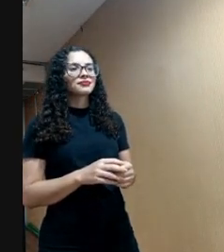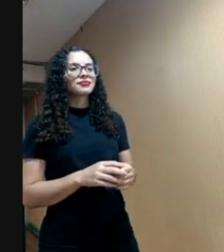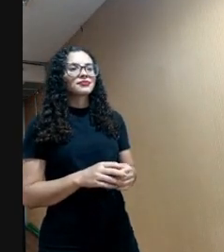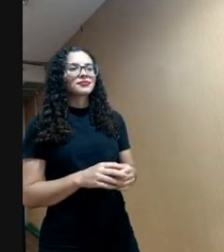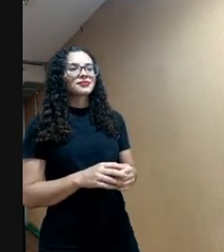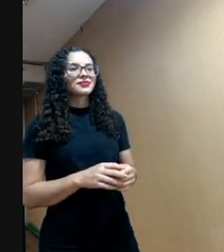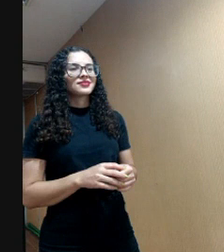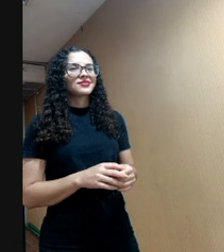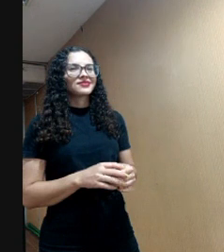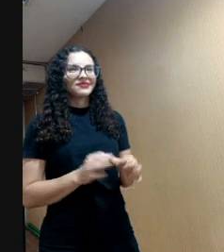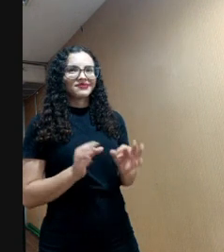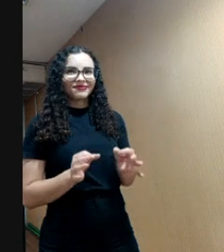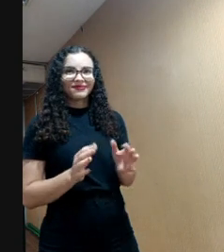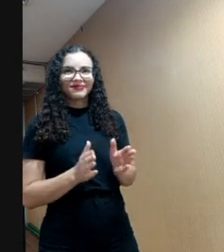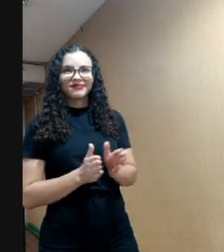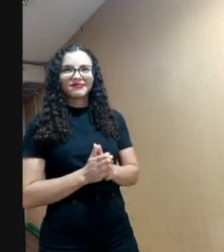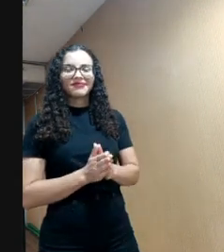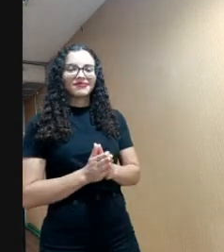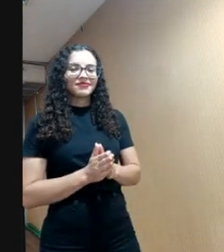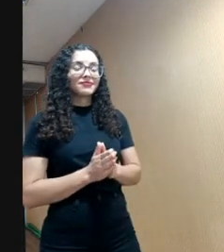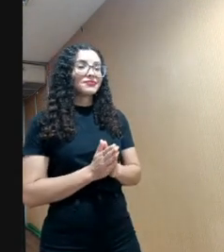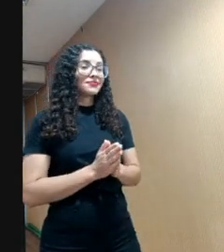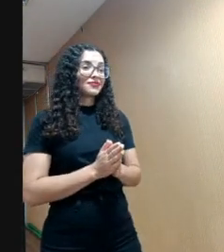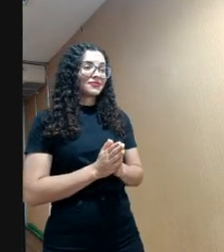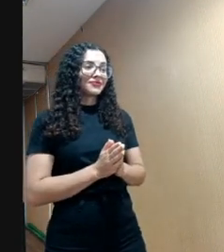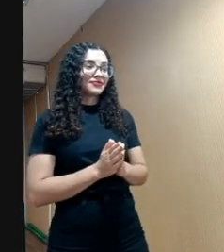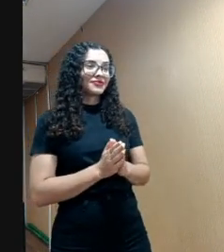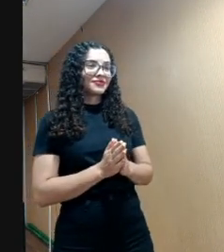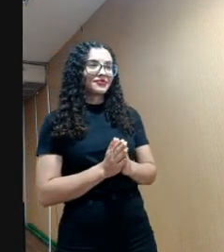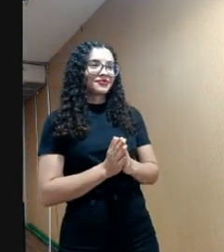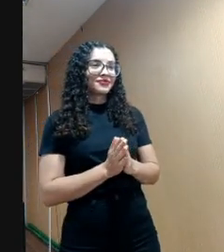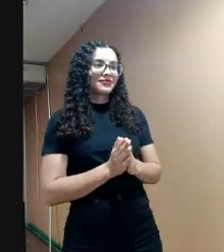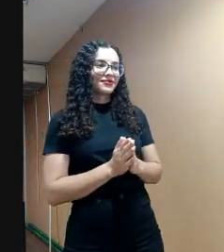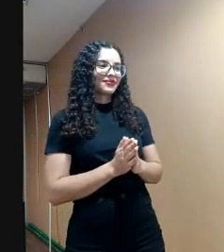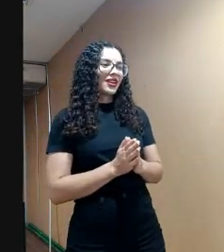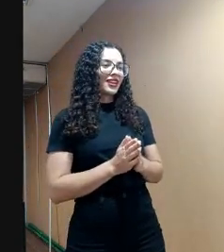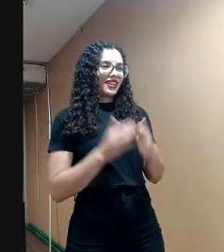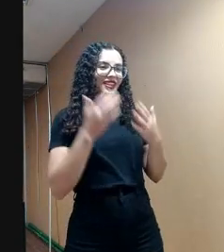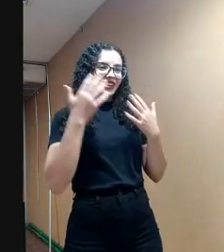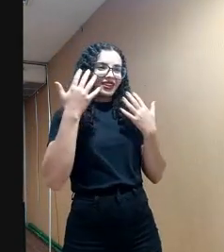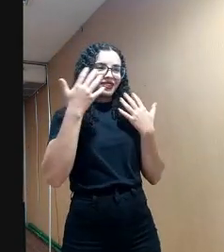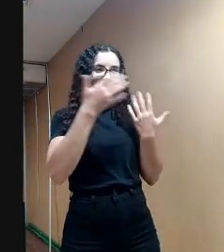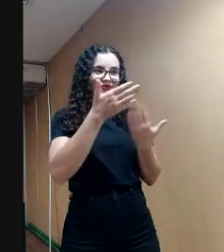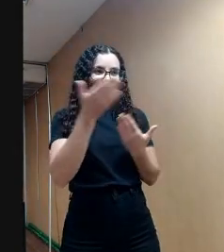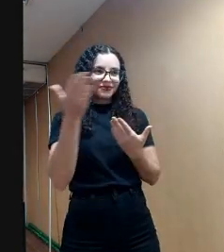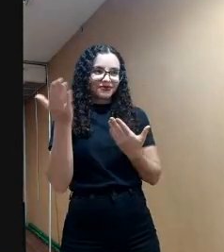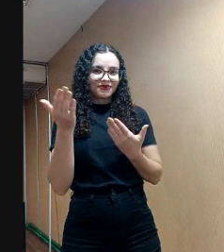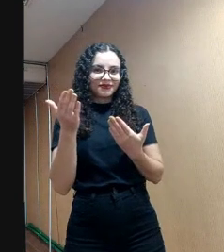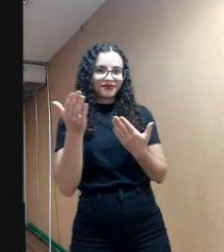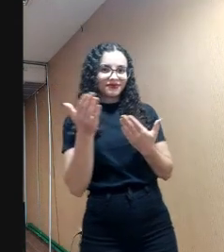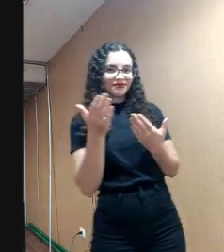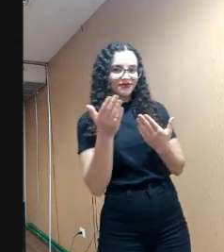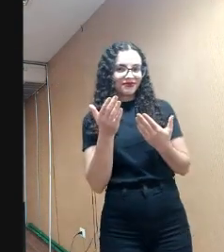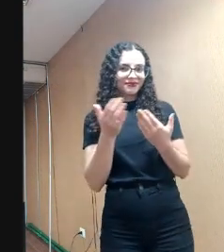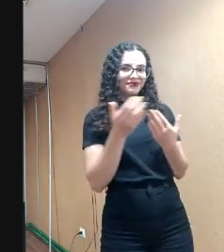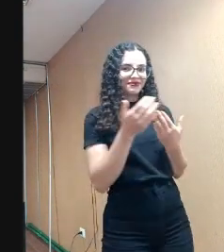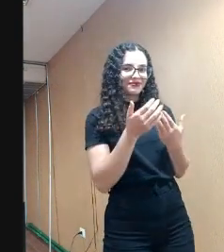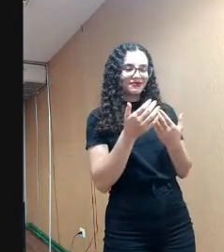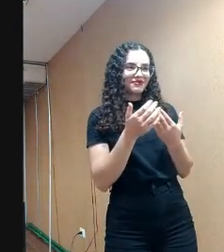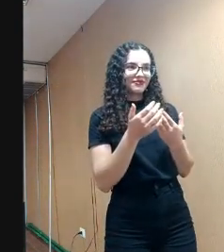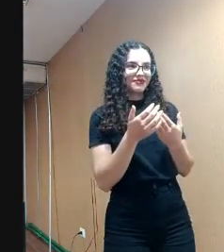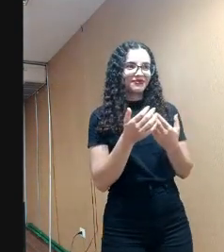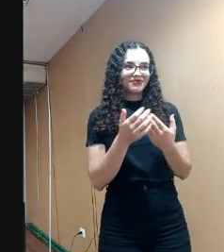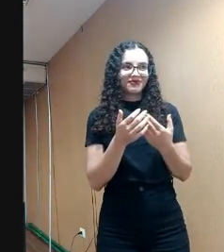eu parabenizo, né, mais uma vez, os professores por essa programação tão cuidadosa,